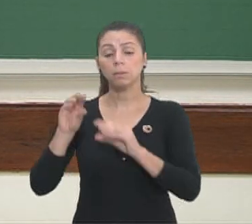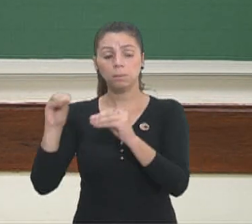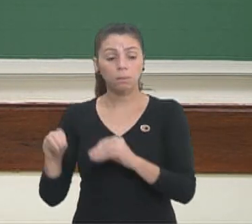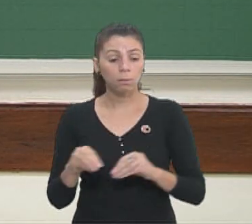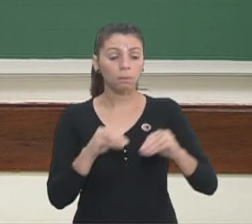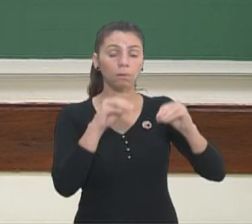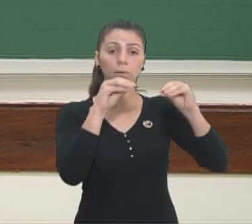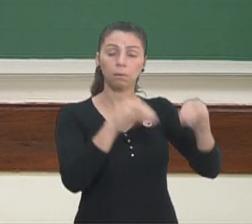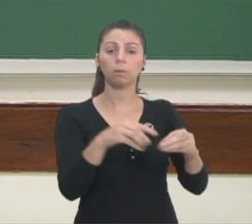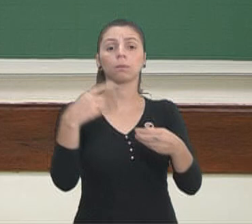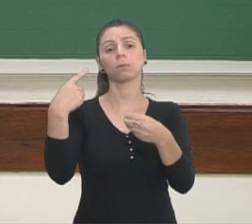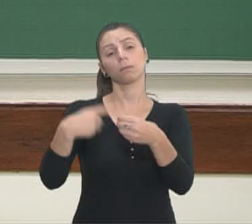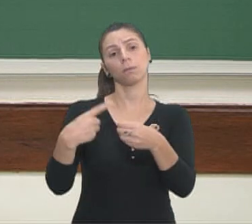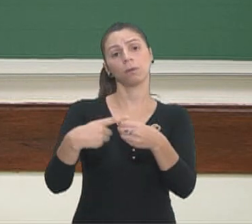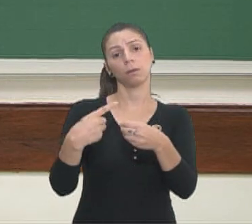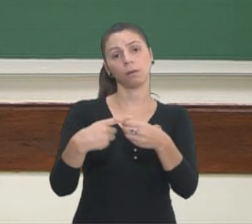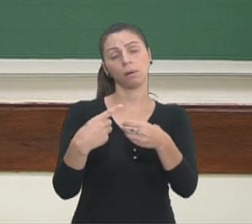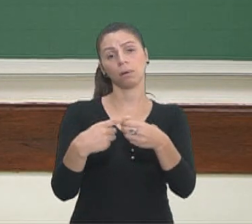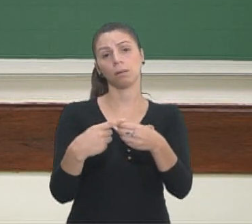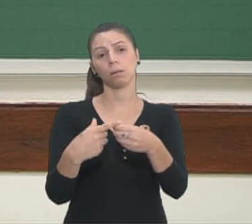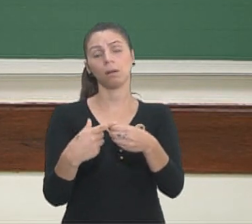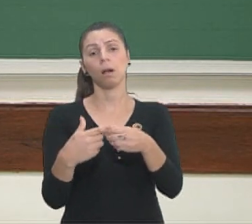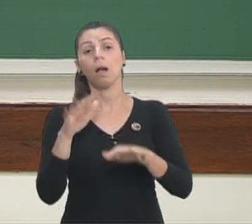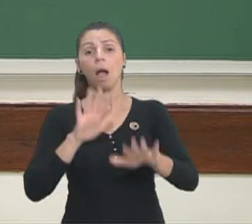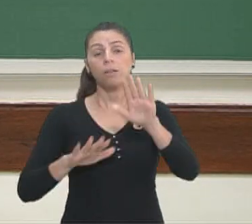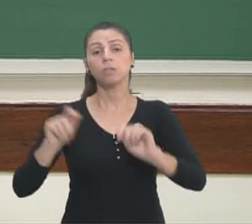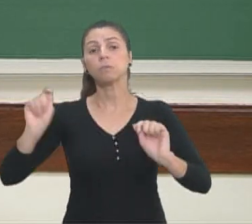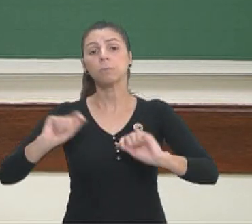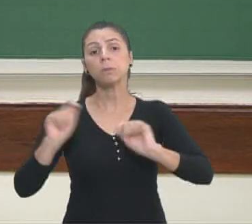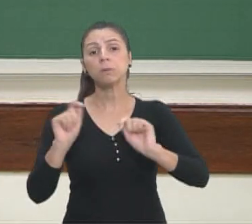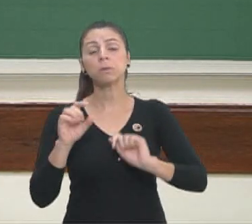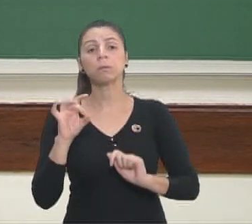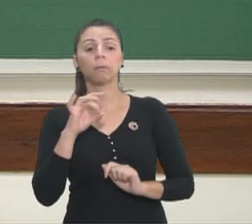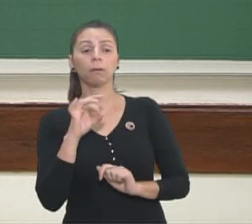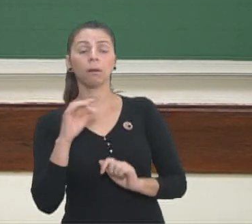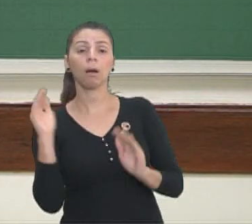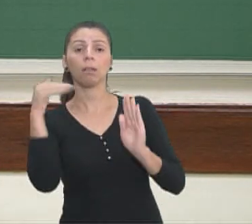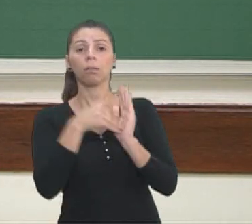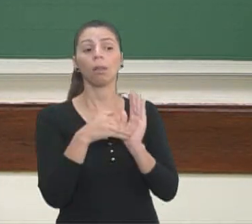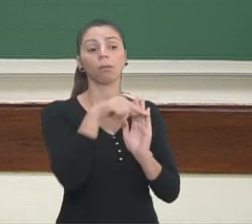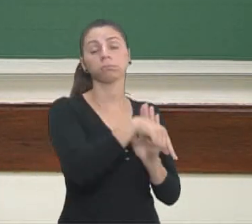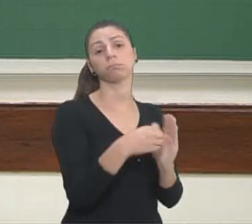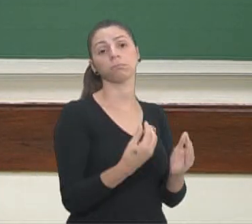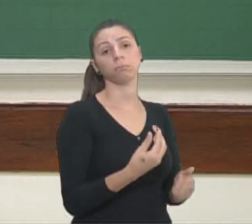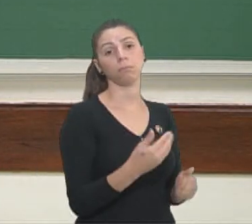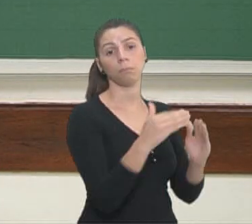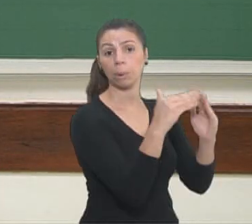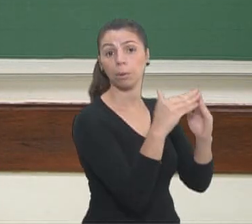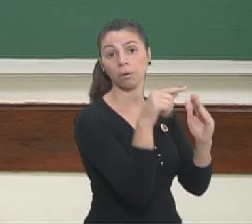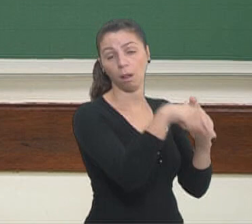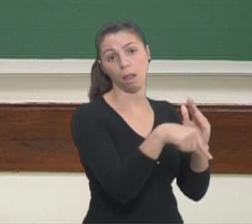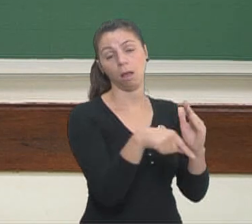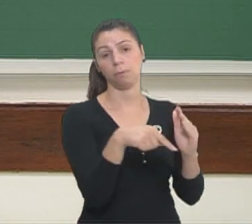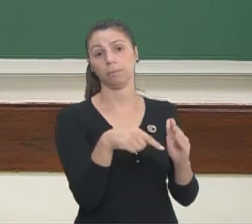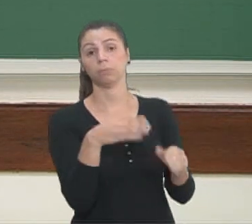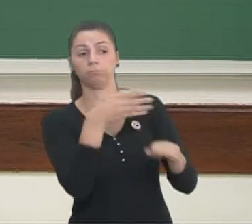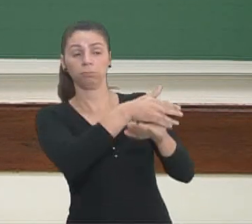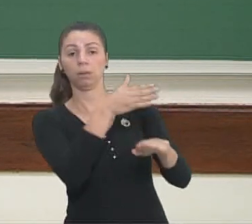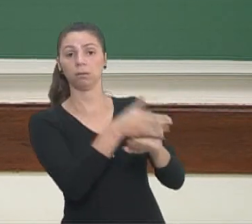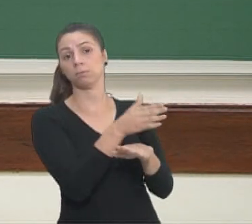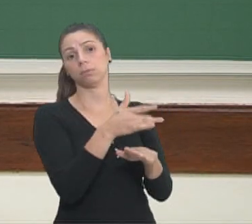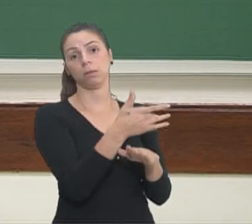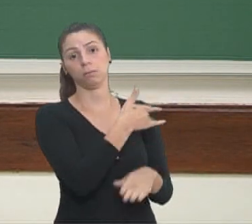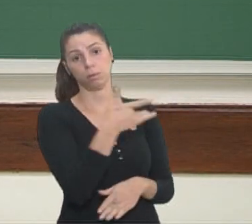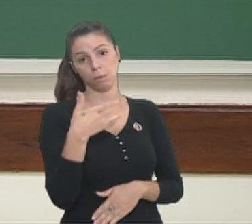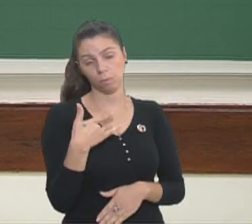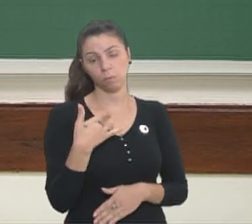sair da sua cidade para morar, para ter acesso a isso. E é onde se encontra principalmente essas estruturas,